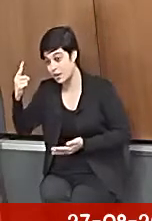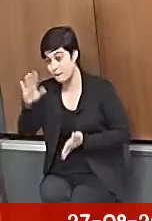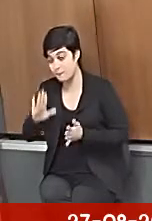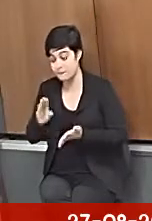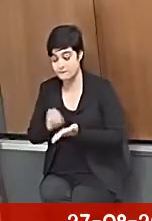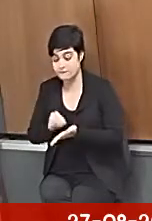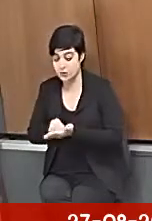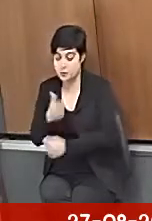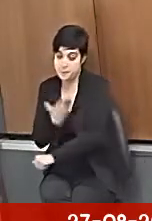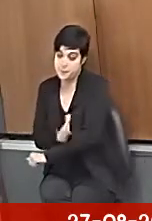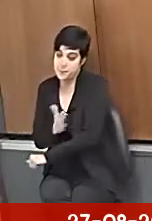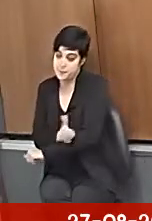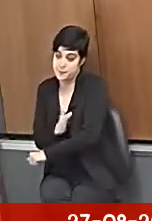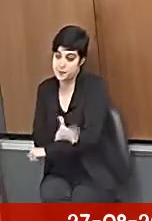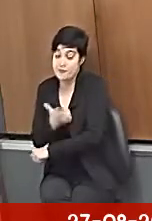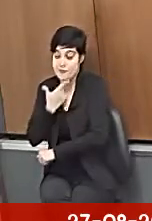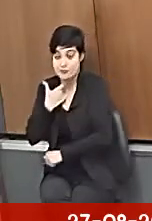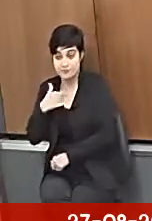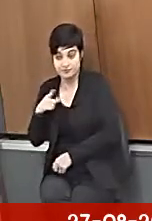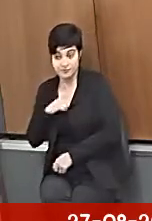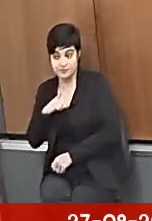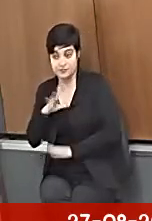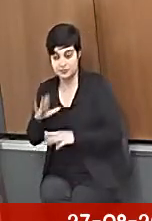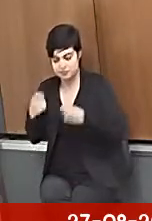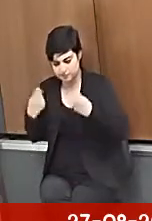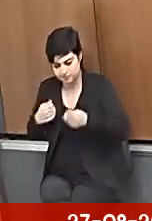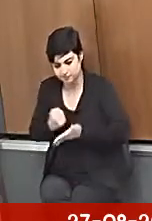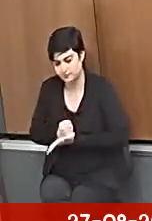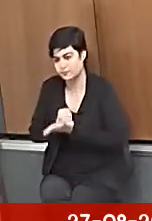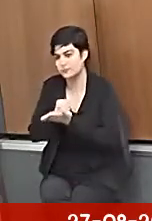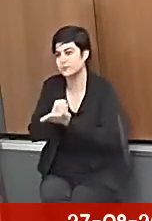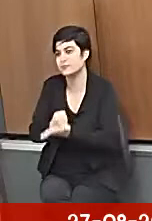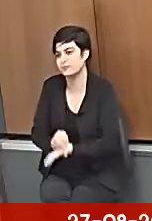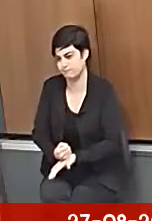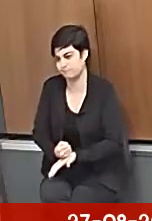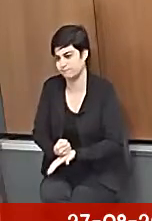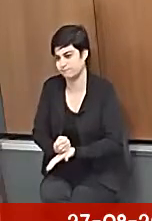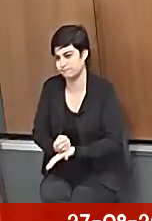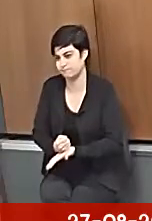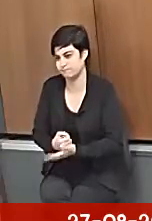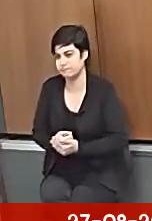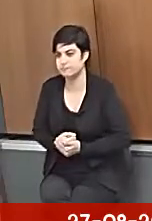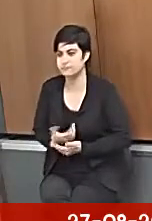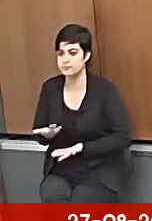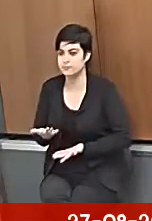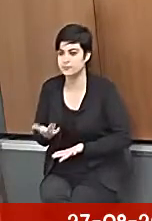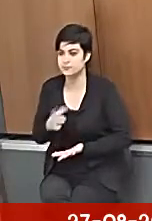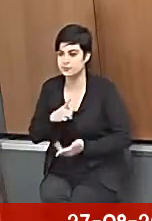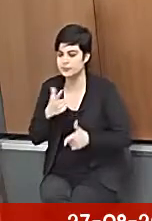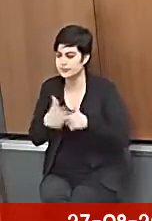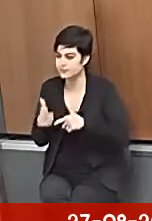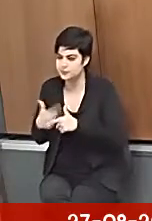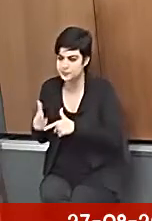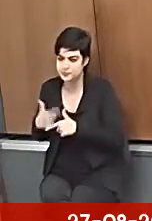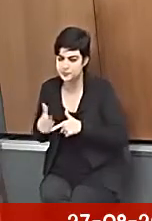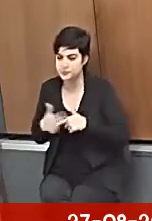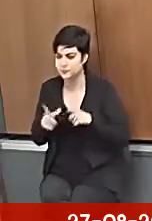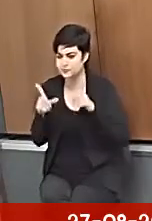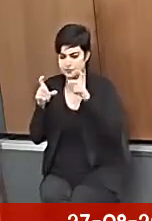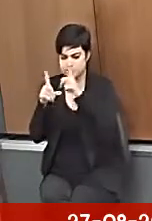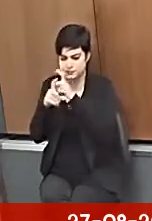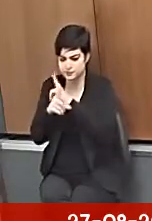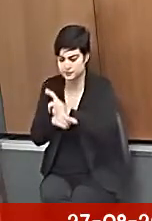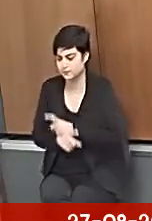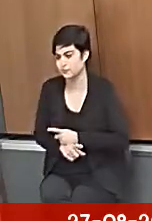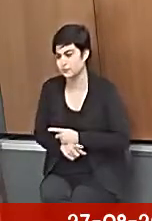intenção tem que saber fazer de boas intenções o inferno está cheio aquelas questões para inglês ver